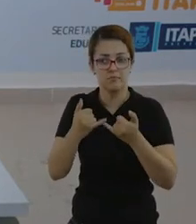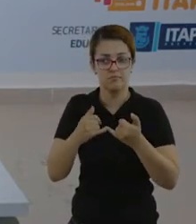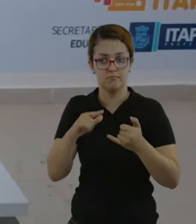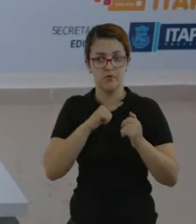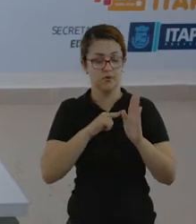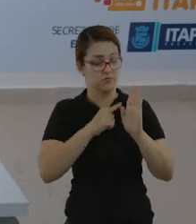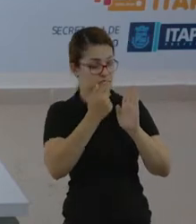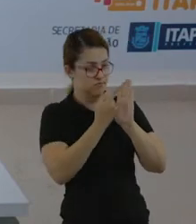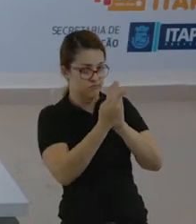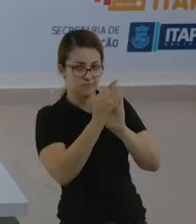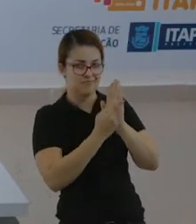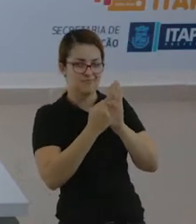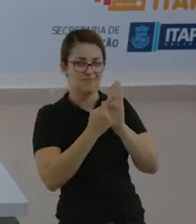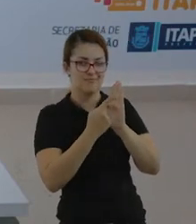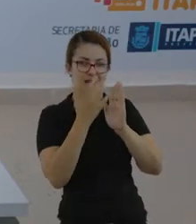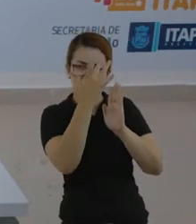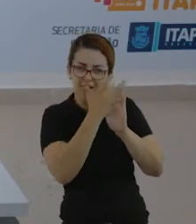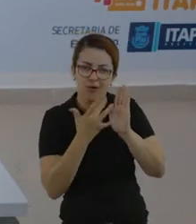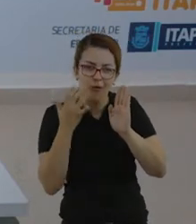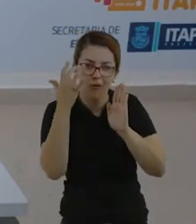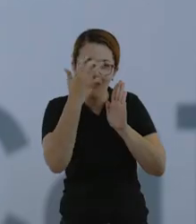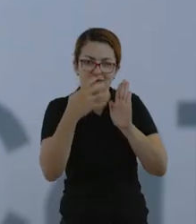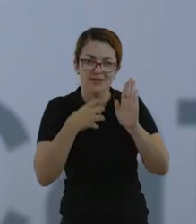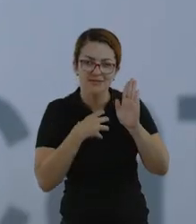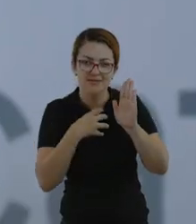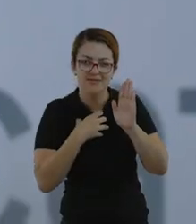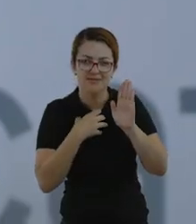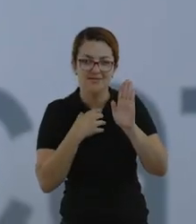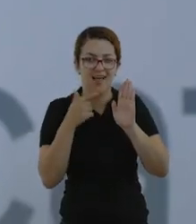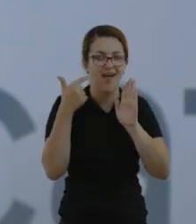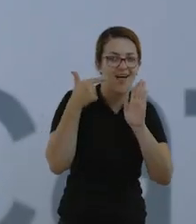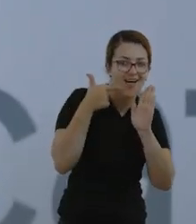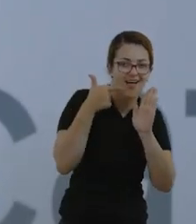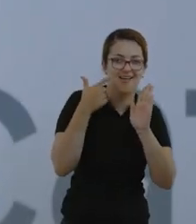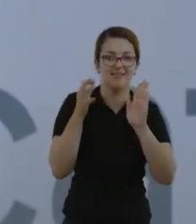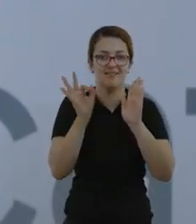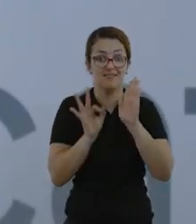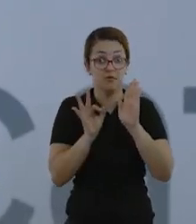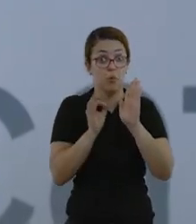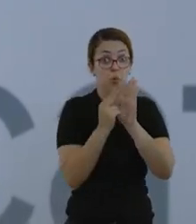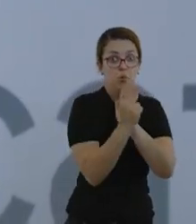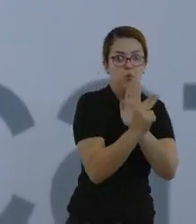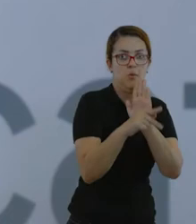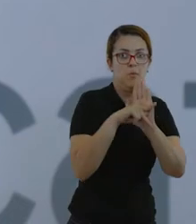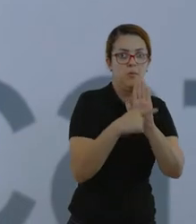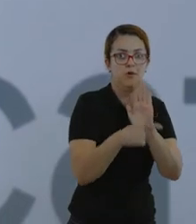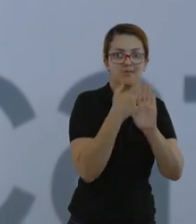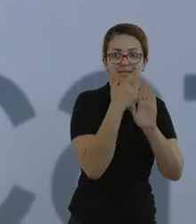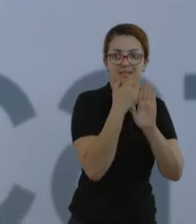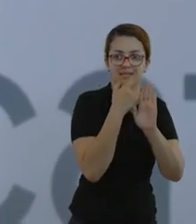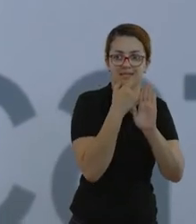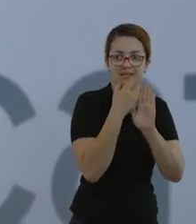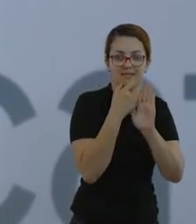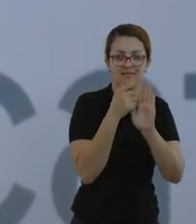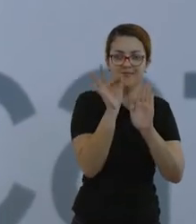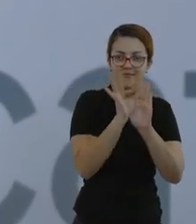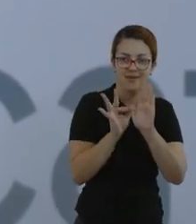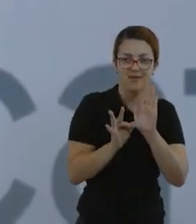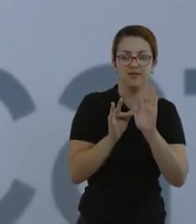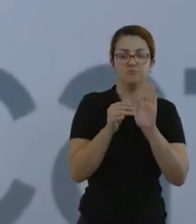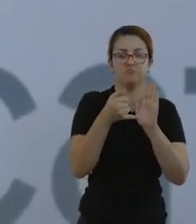um cartazinho com aquelas carinhas dos emojis dos feelings e na frente o nome em inglês de cada sentimento.